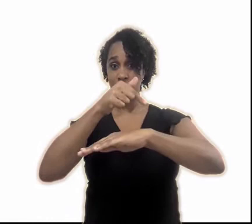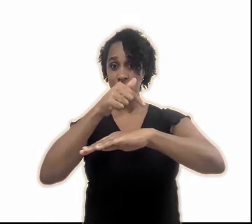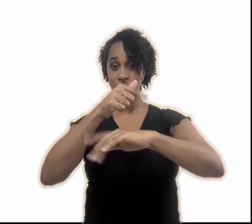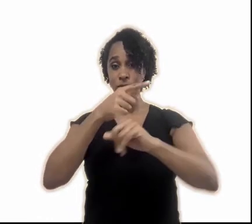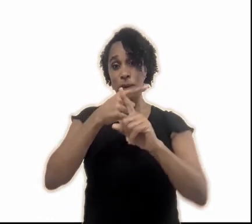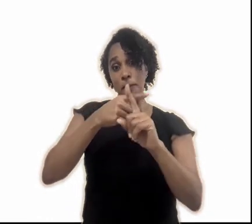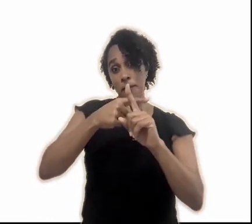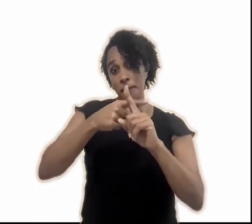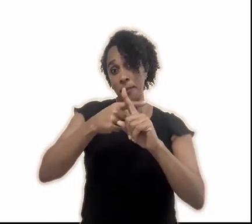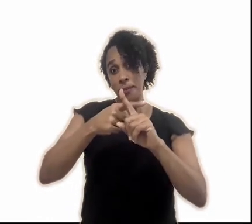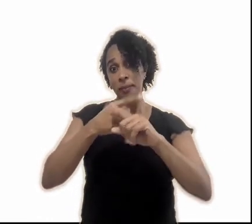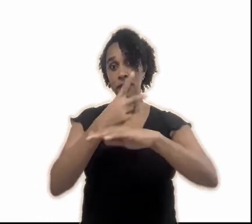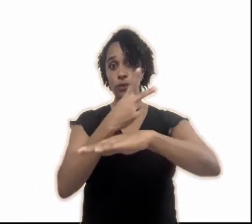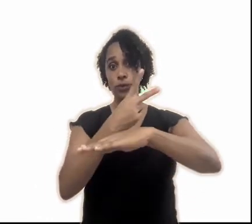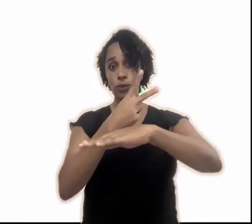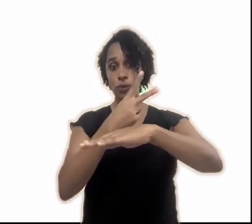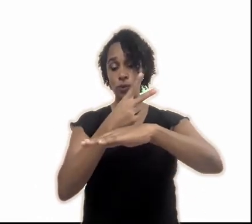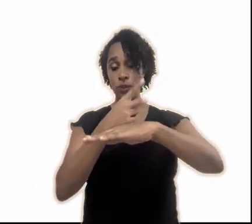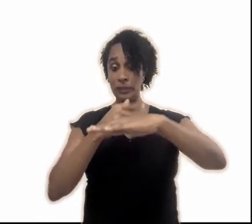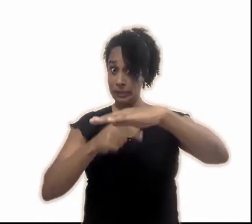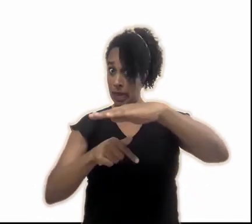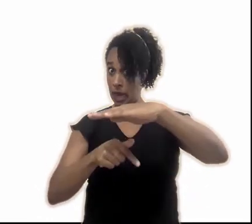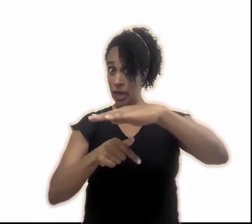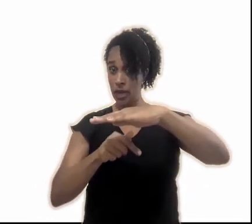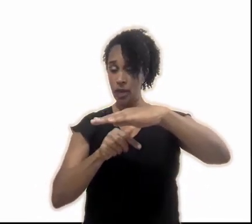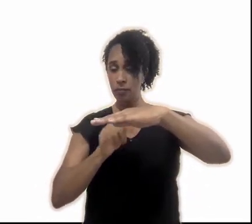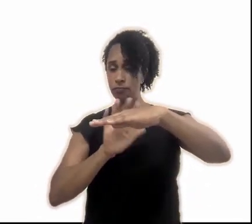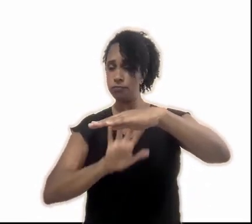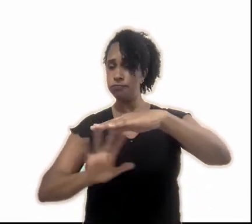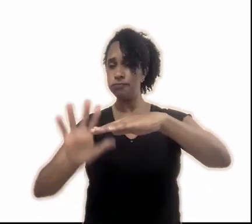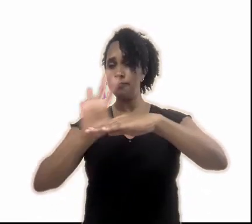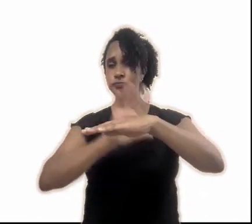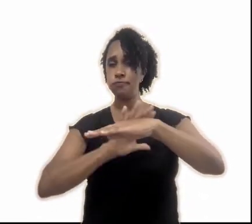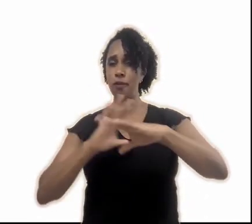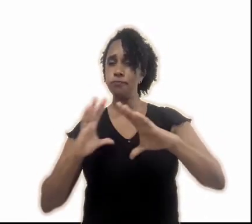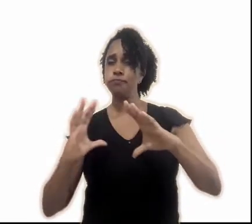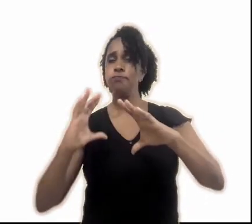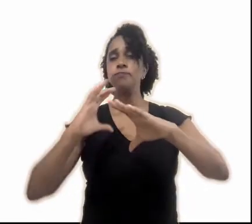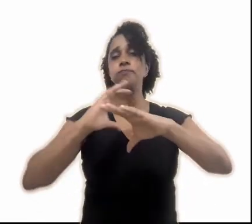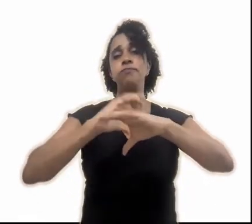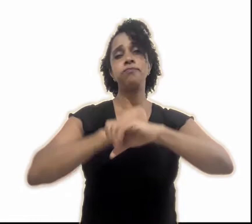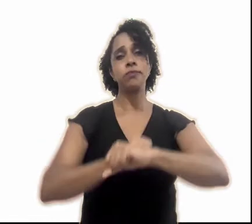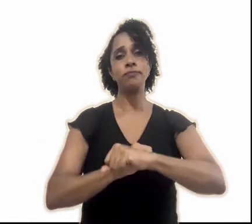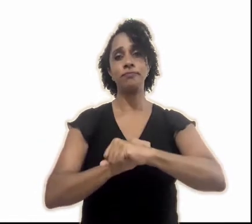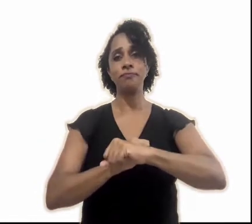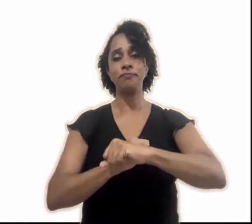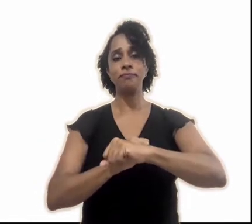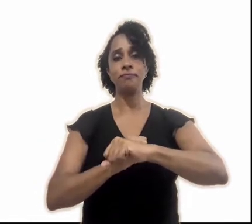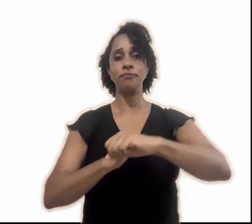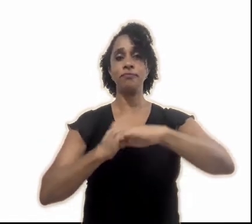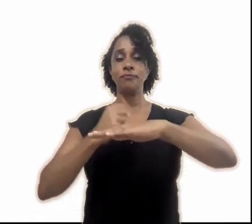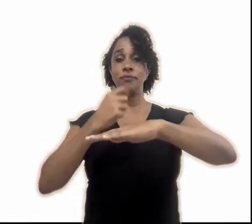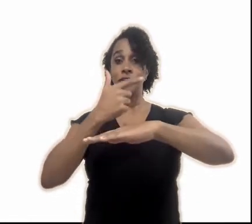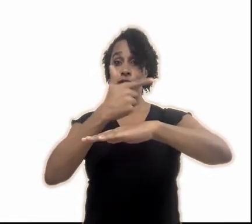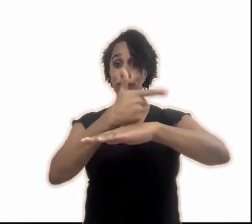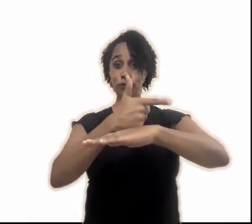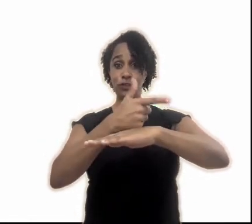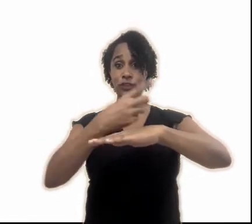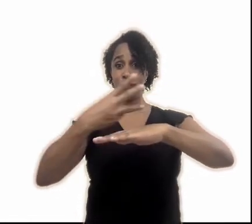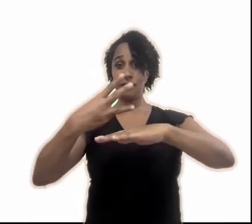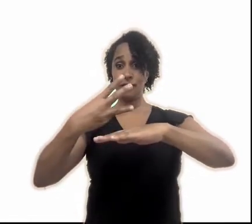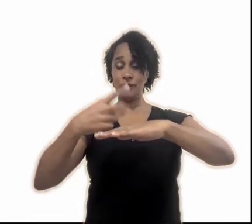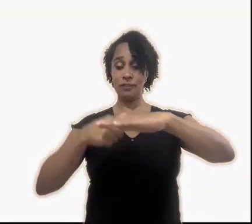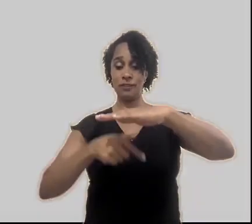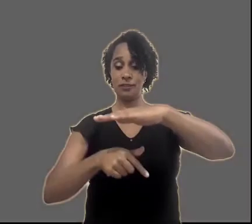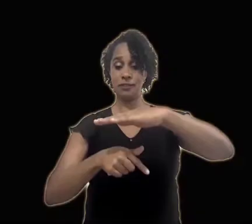com o numerador 2. Fazendo isso, temos que 3 vezes 7, que é igual a 21, mais 2, que é igual a 23 sobre